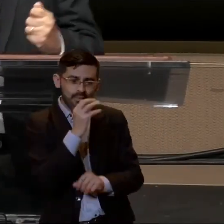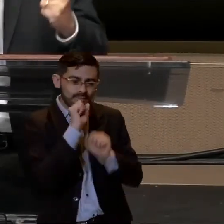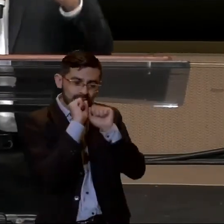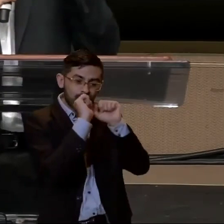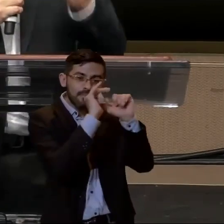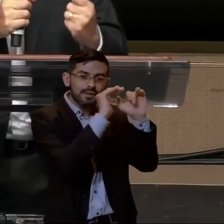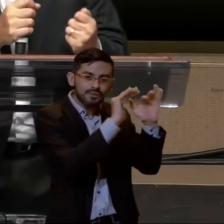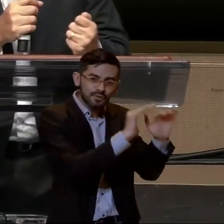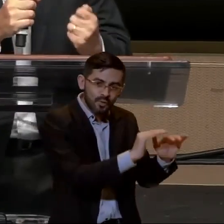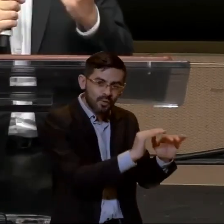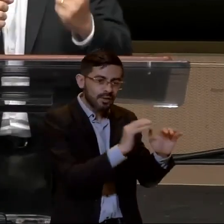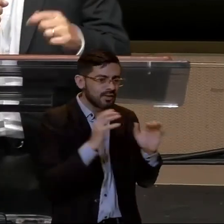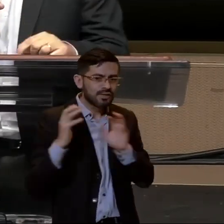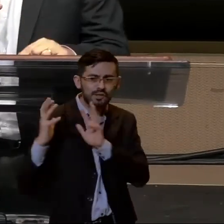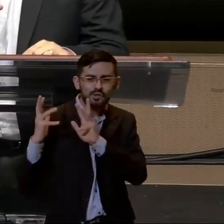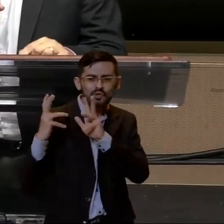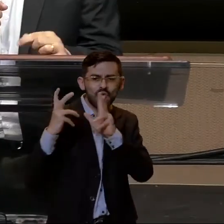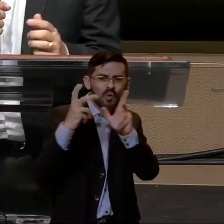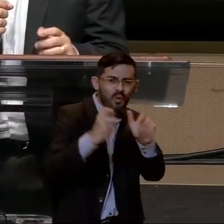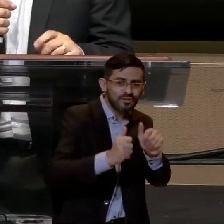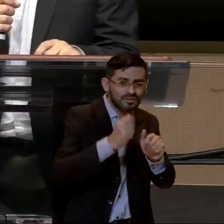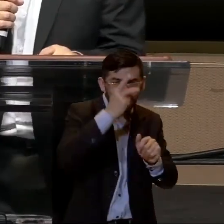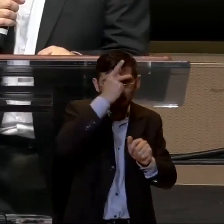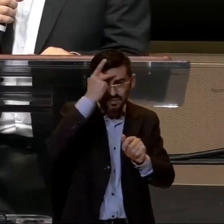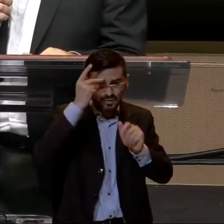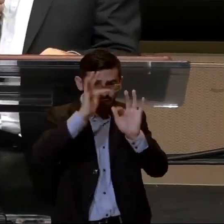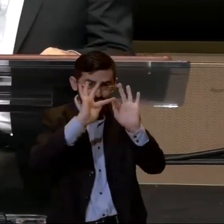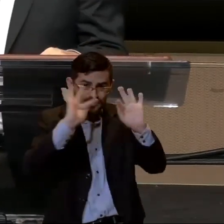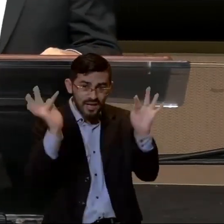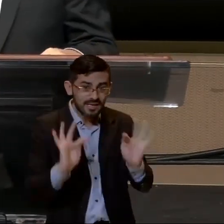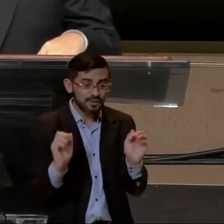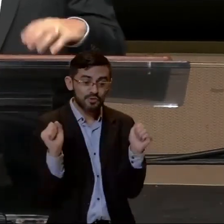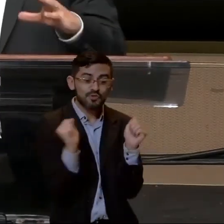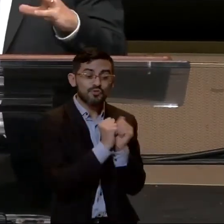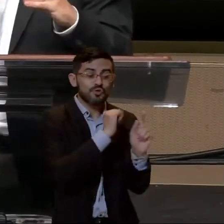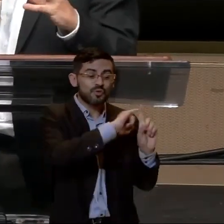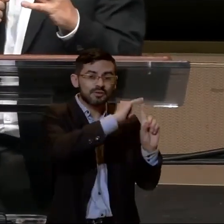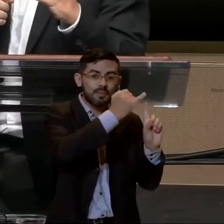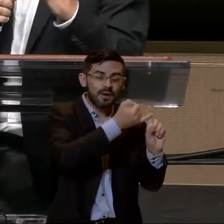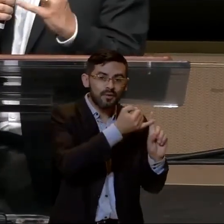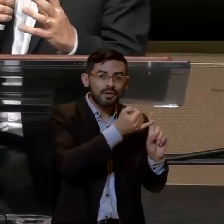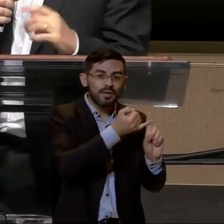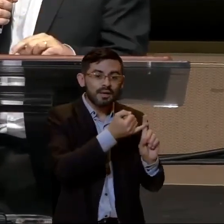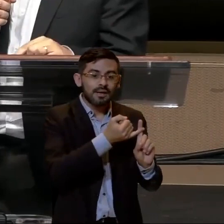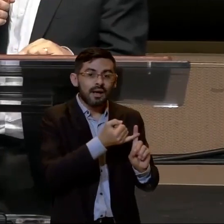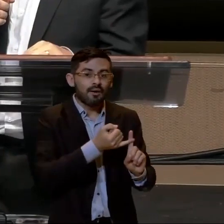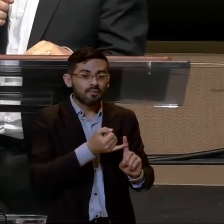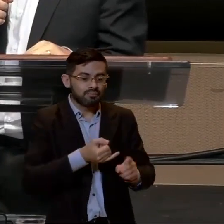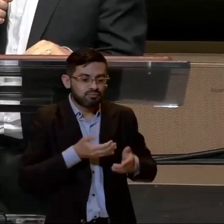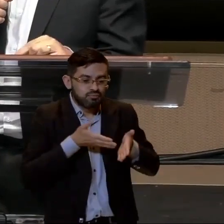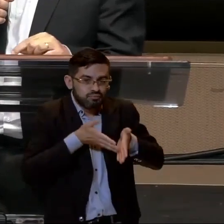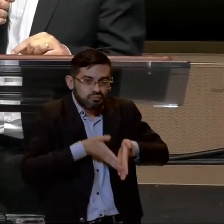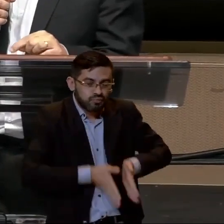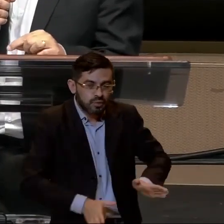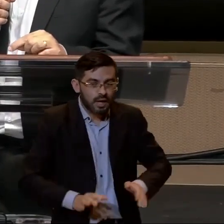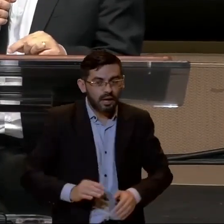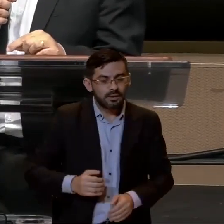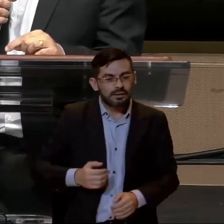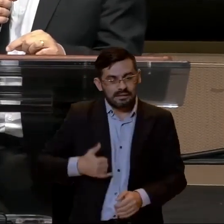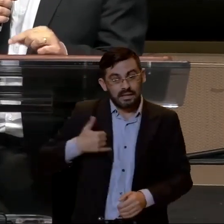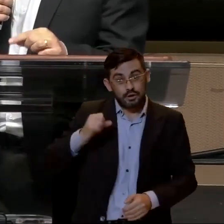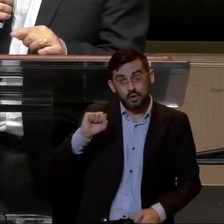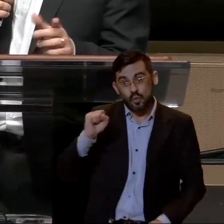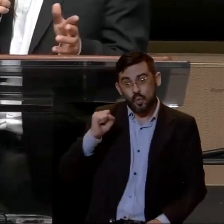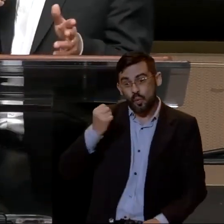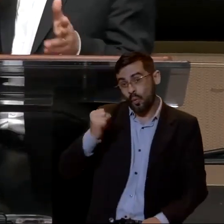Isabel, e todos ficaram alegres com ela. Quando o menino estava com 8 dias, vieram circuncidá-lo